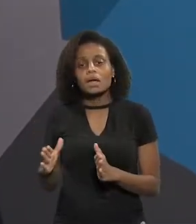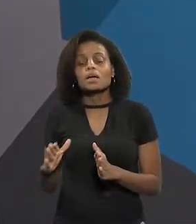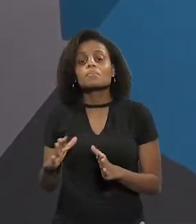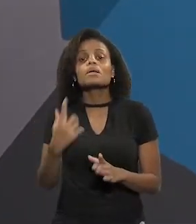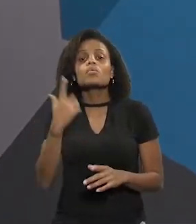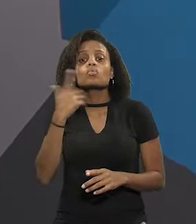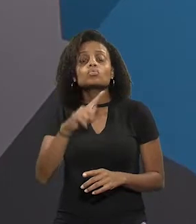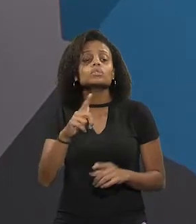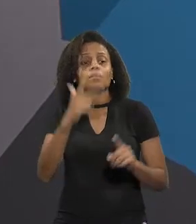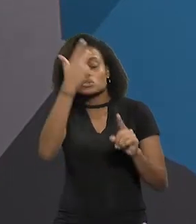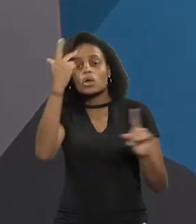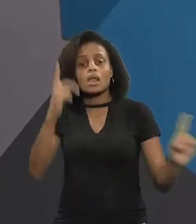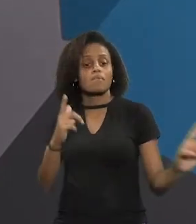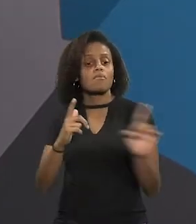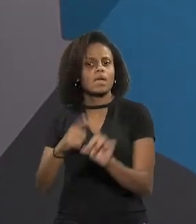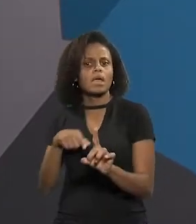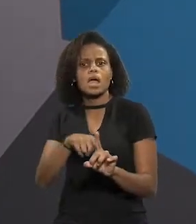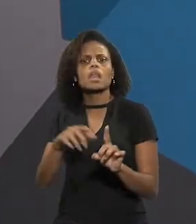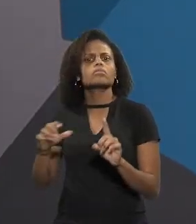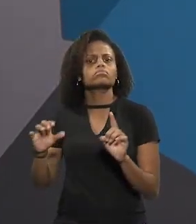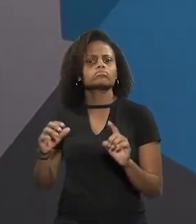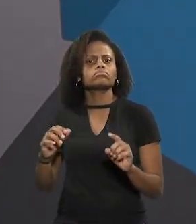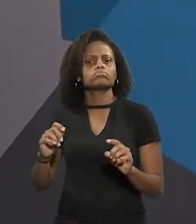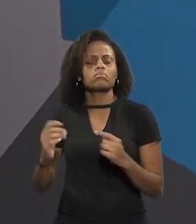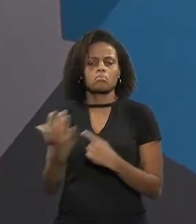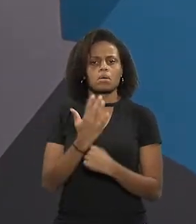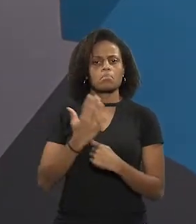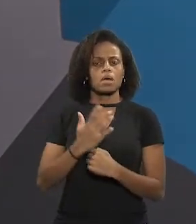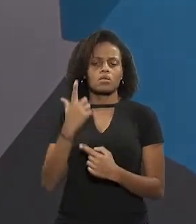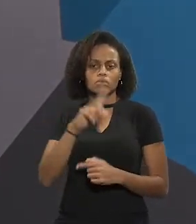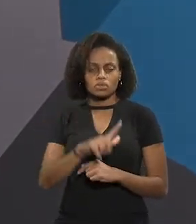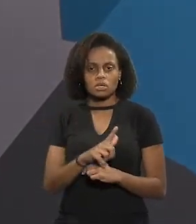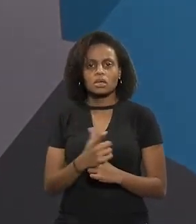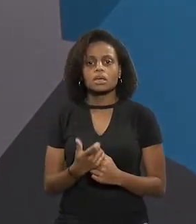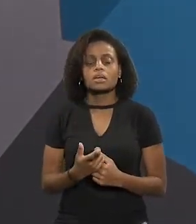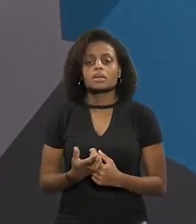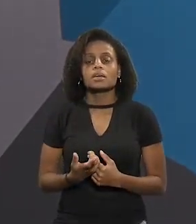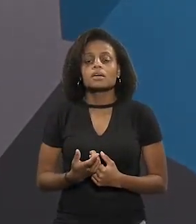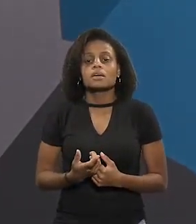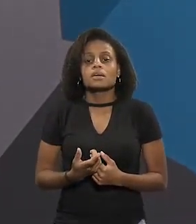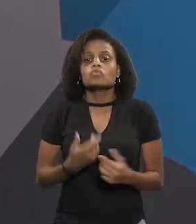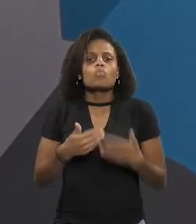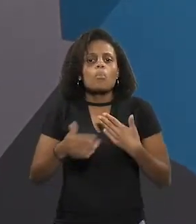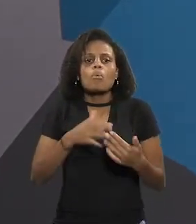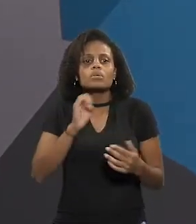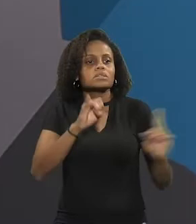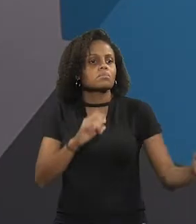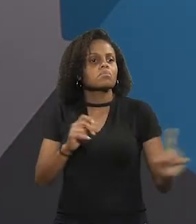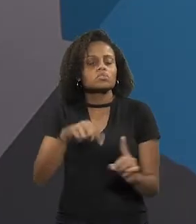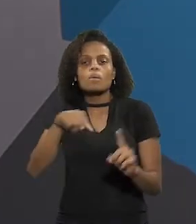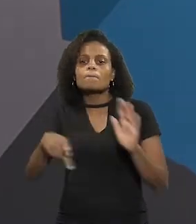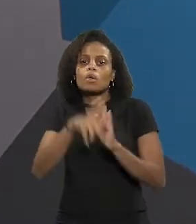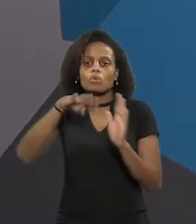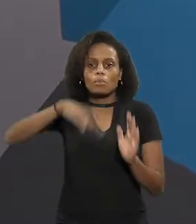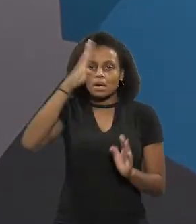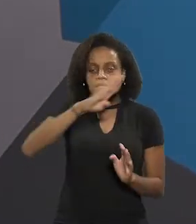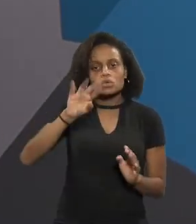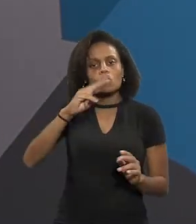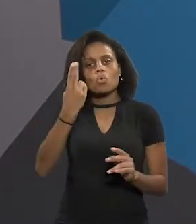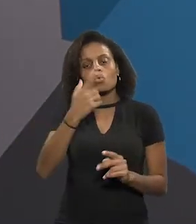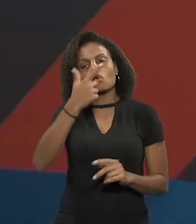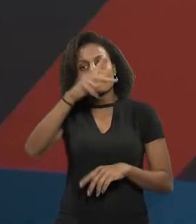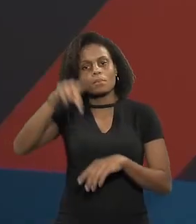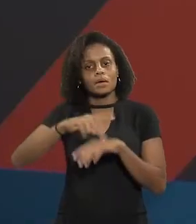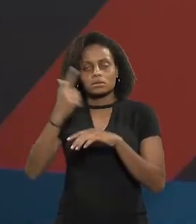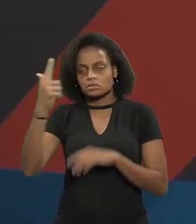para garantir a segurança do turista, não só internacional, mas também do turista nacional, daquele que vem do próprio Brasil.